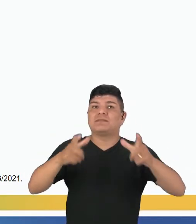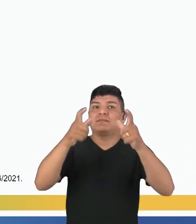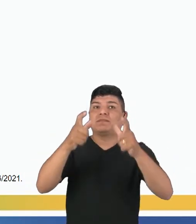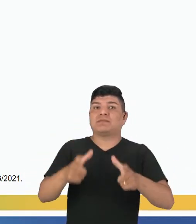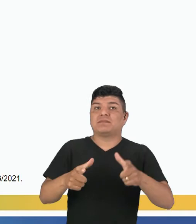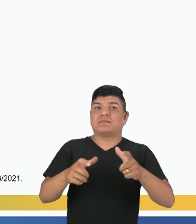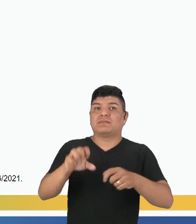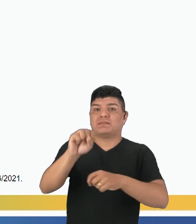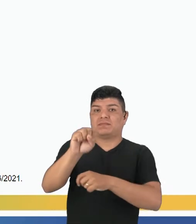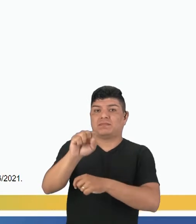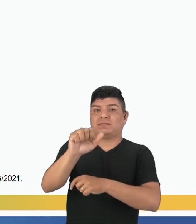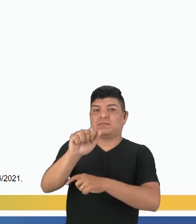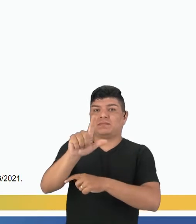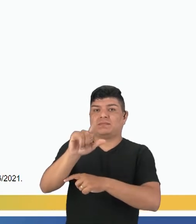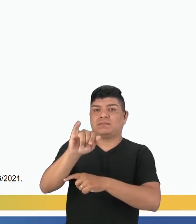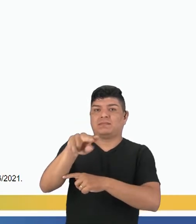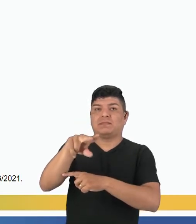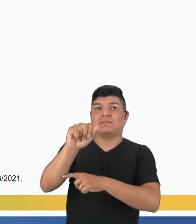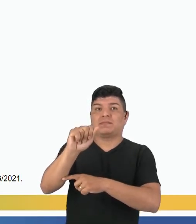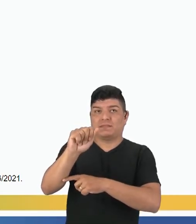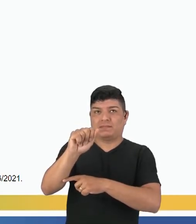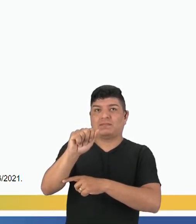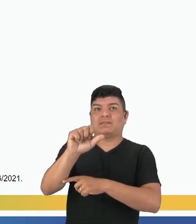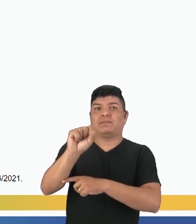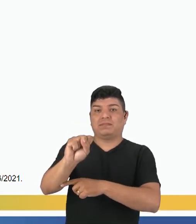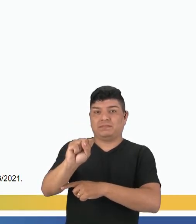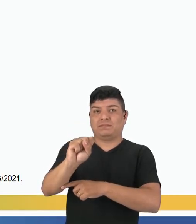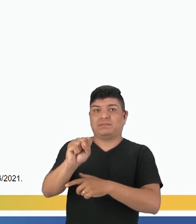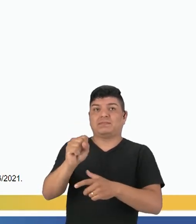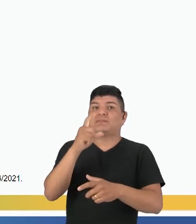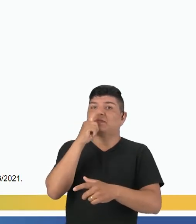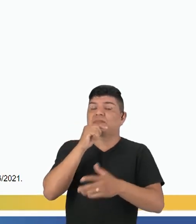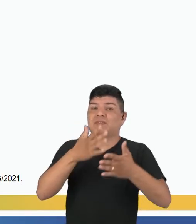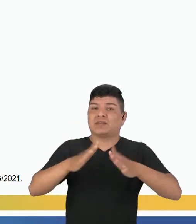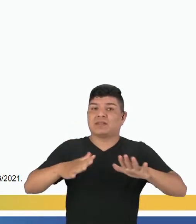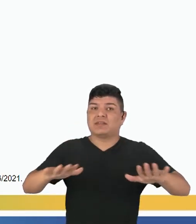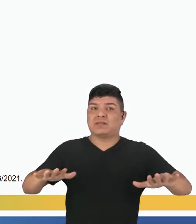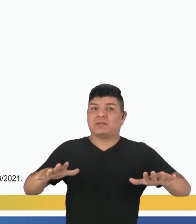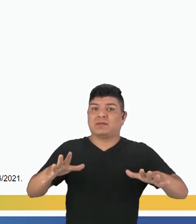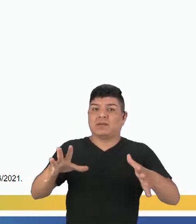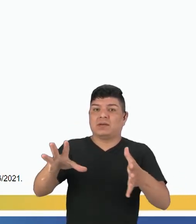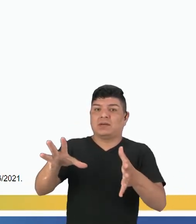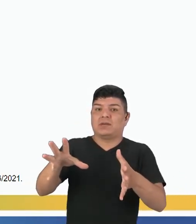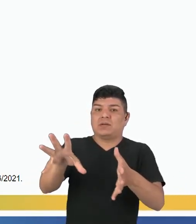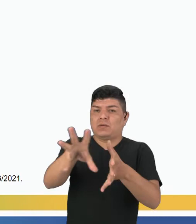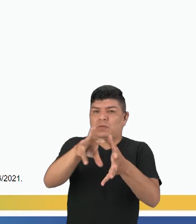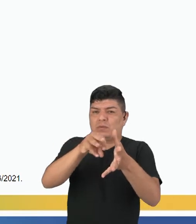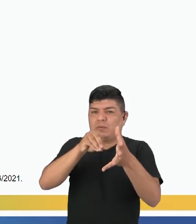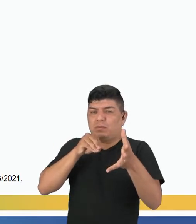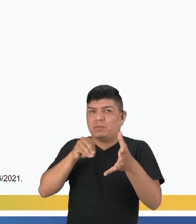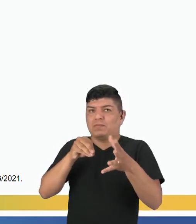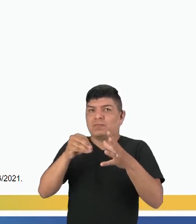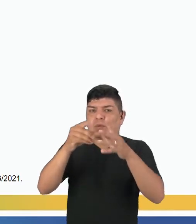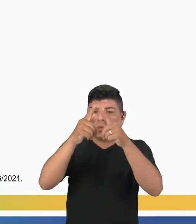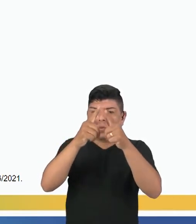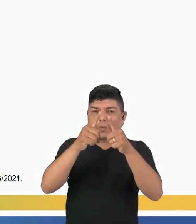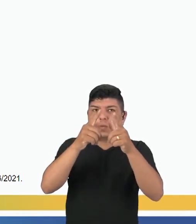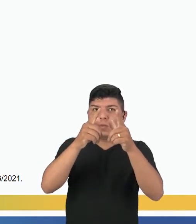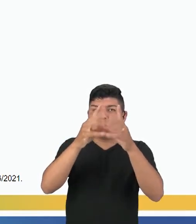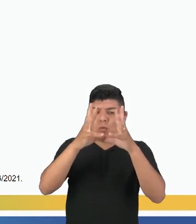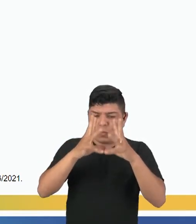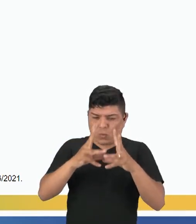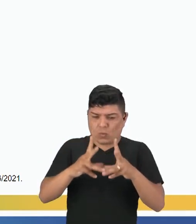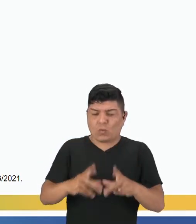chamado salina. Nas salinas, a água do mar é puxada e filtrada para ficar mais